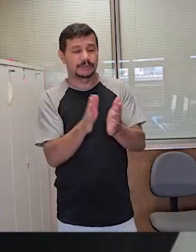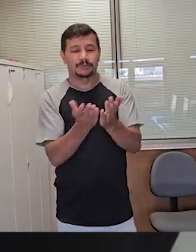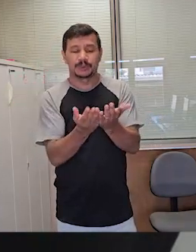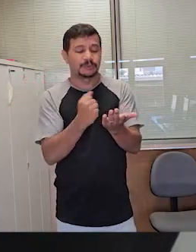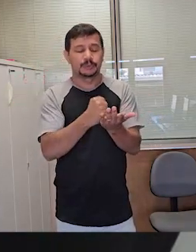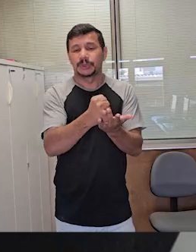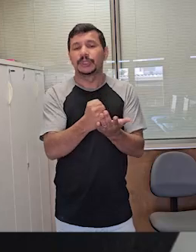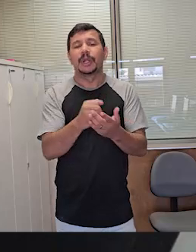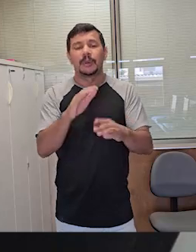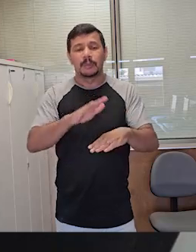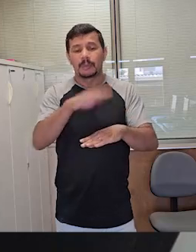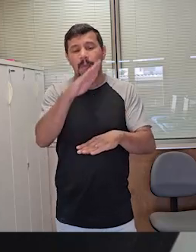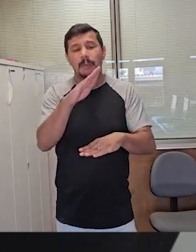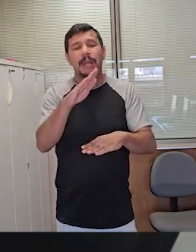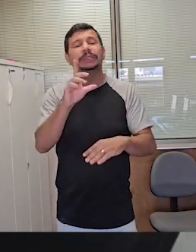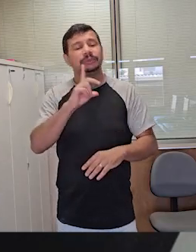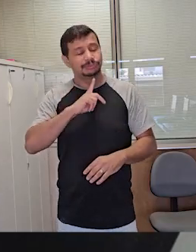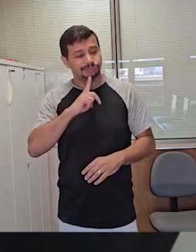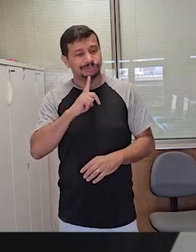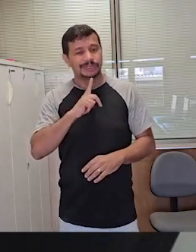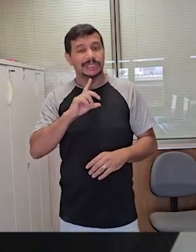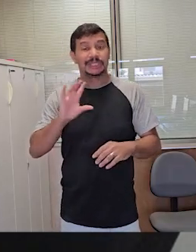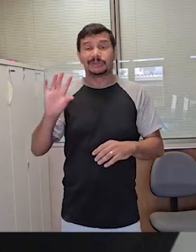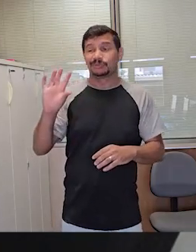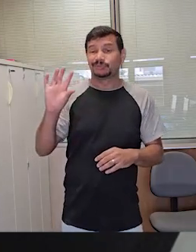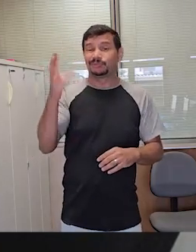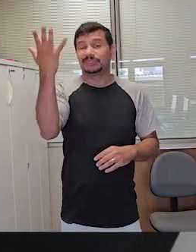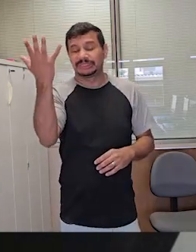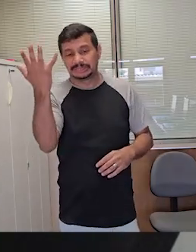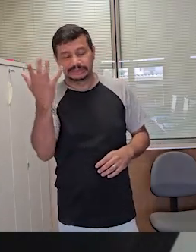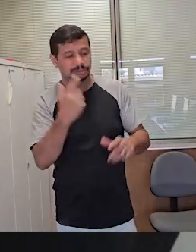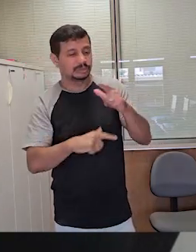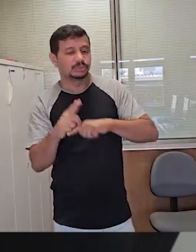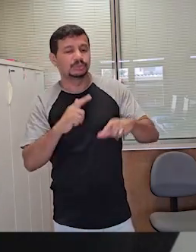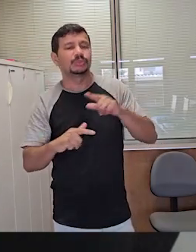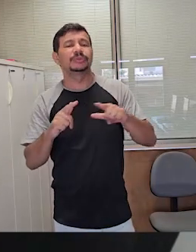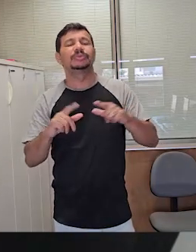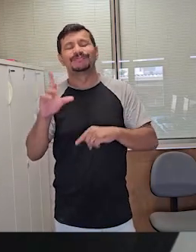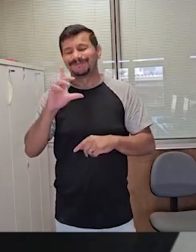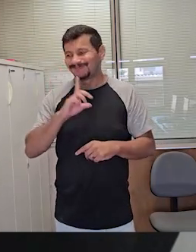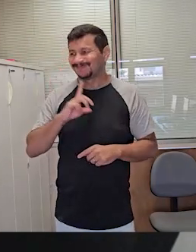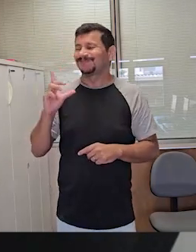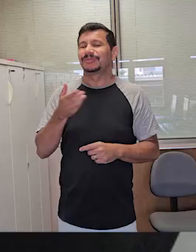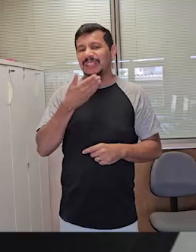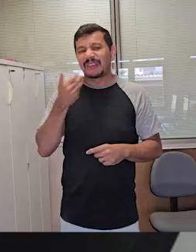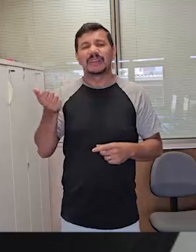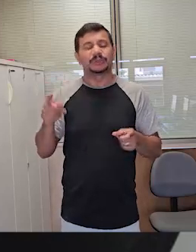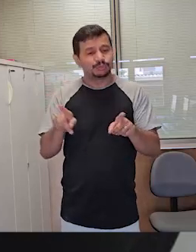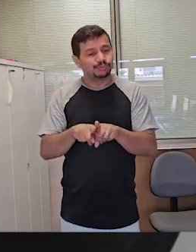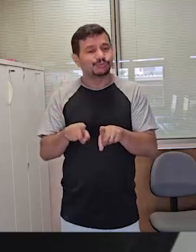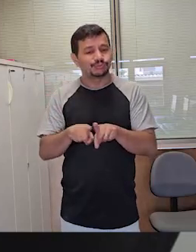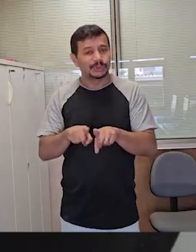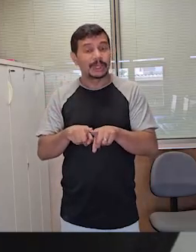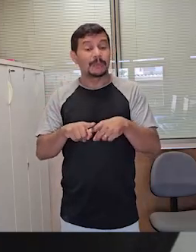Claro que a facilidade de acontecer os acidentes, ou estatisticamente vão ter mais acidentes nesse período. E, lógico, foi